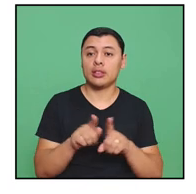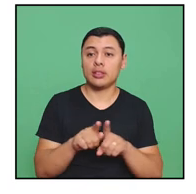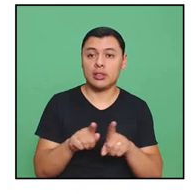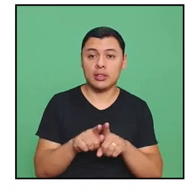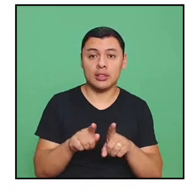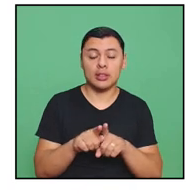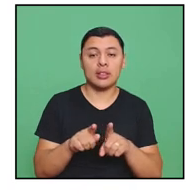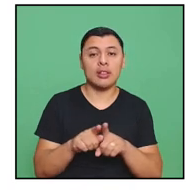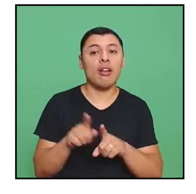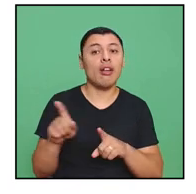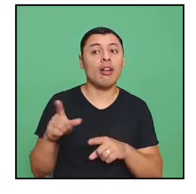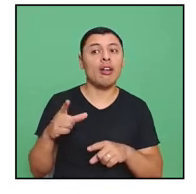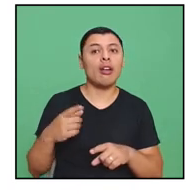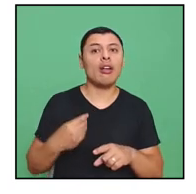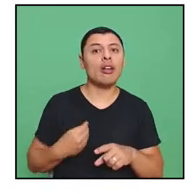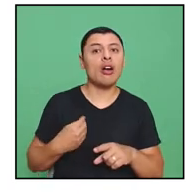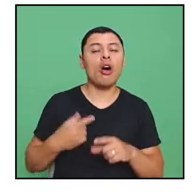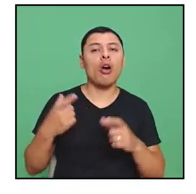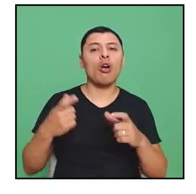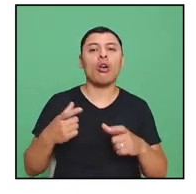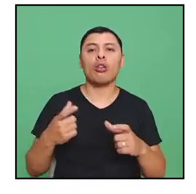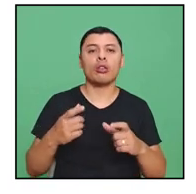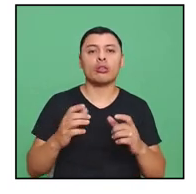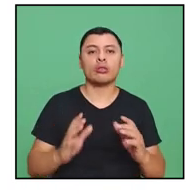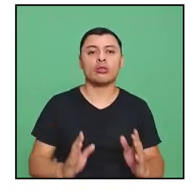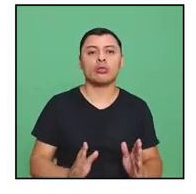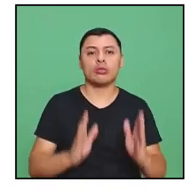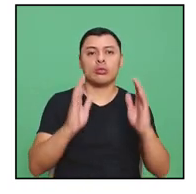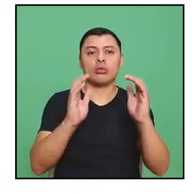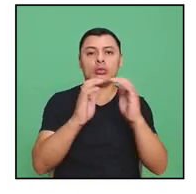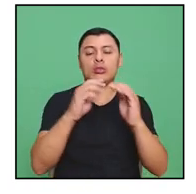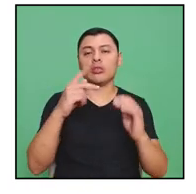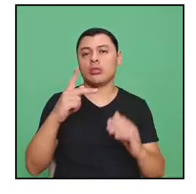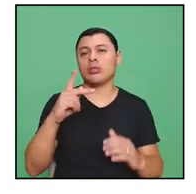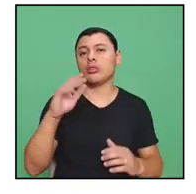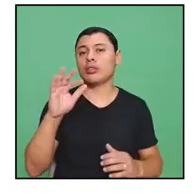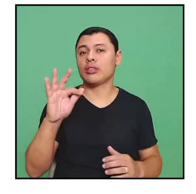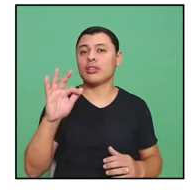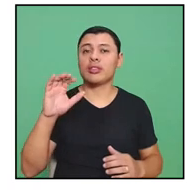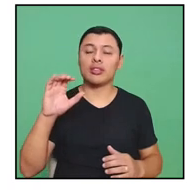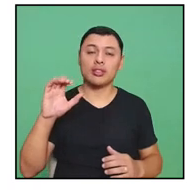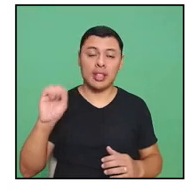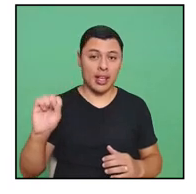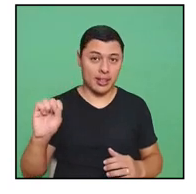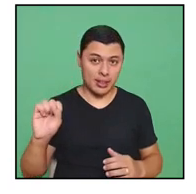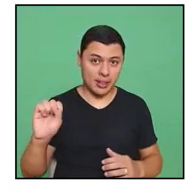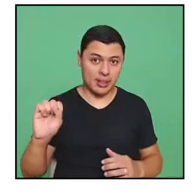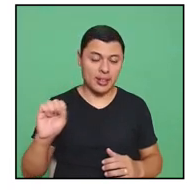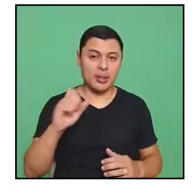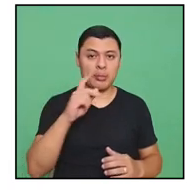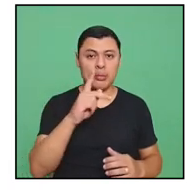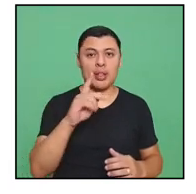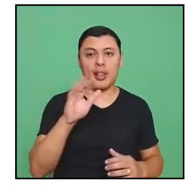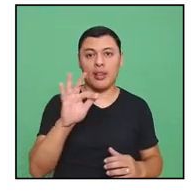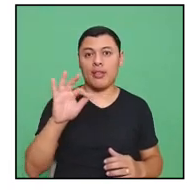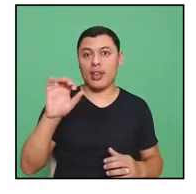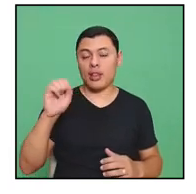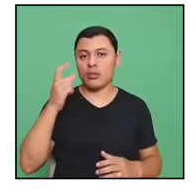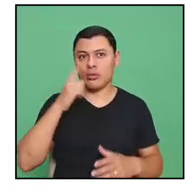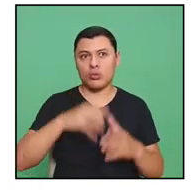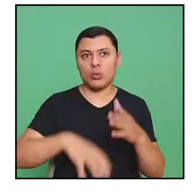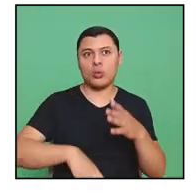ele existe num servidor IPFS, que é como se geralmente tem se conseguido hospedar com